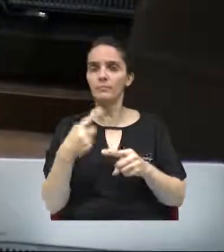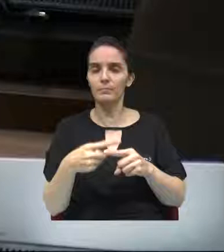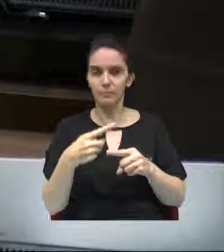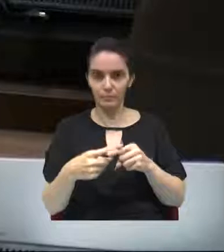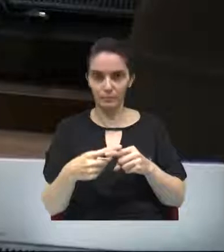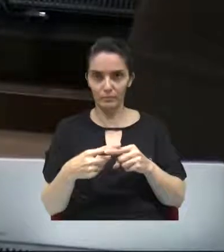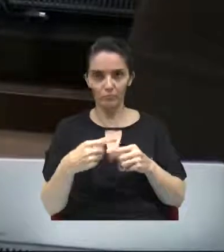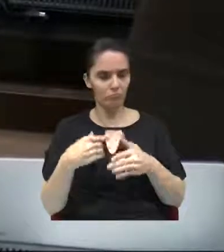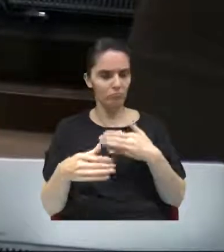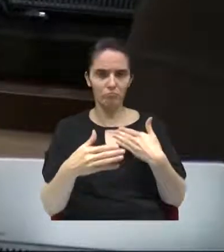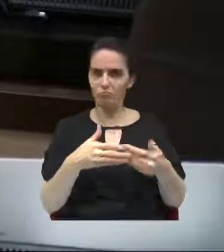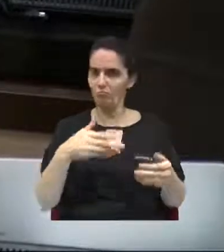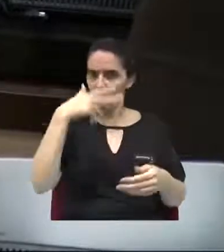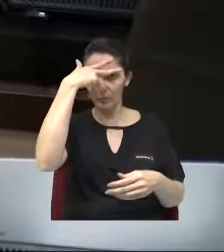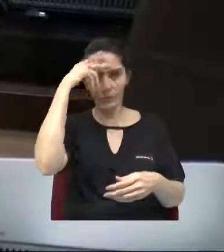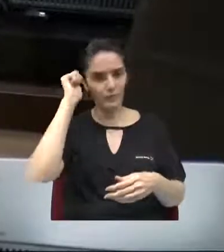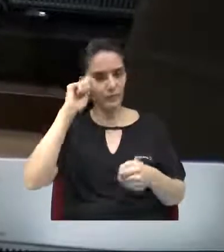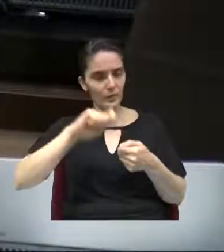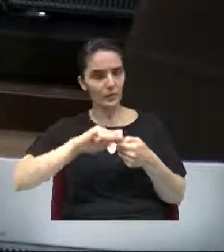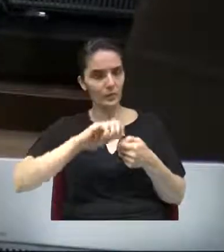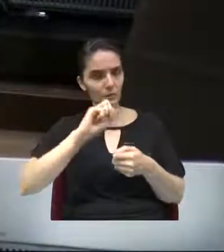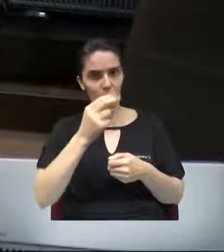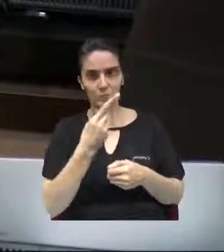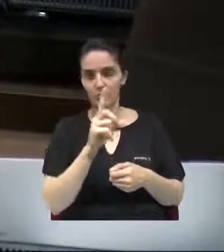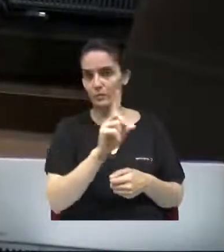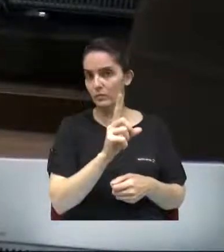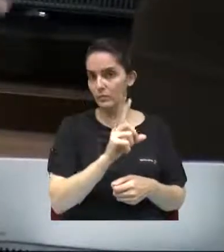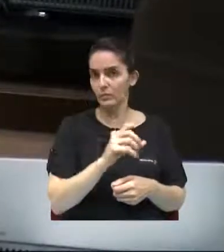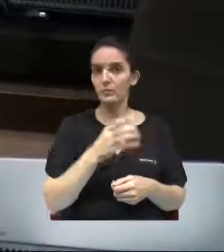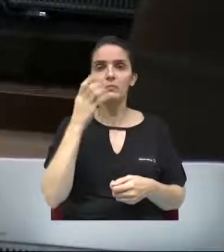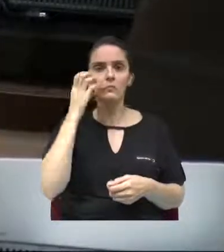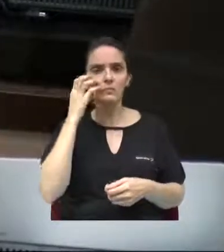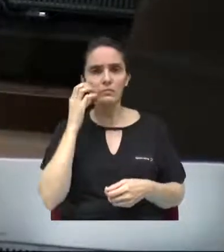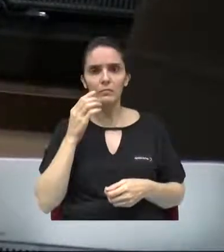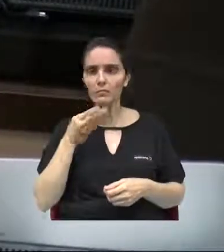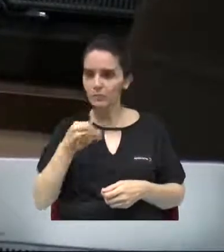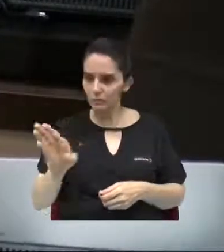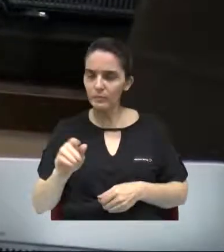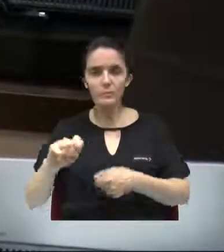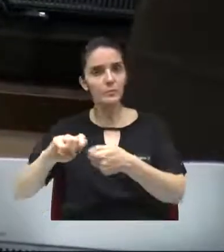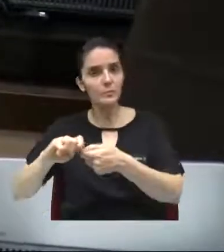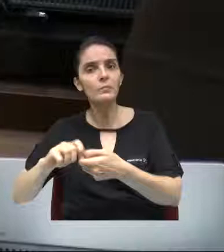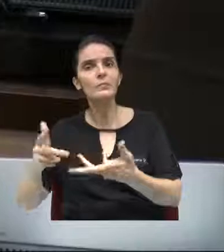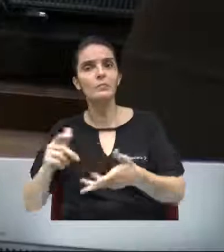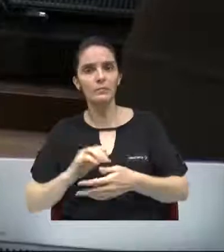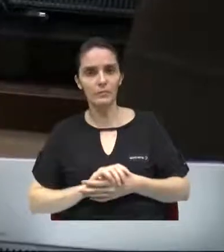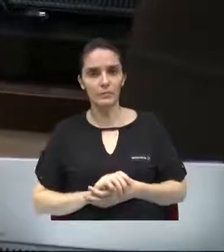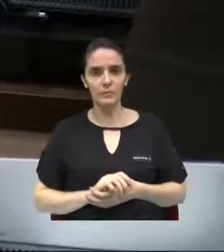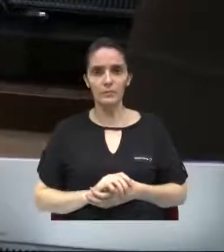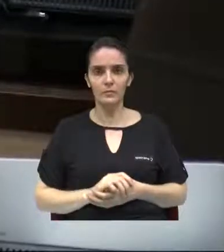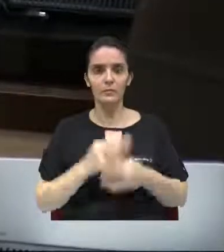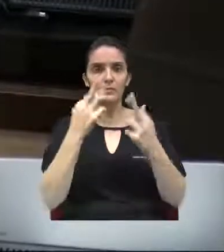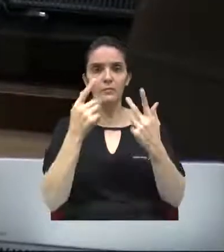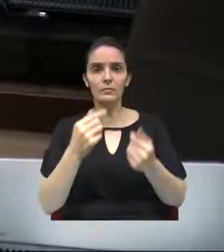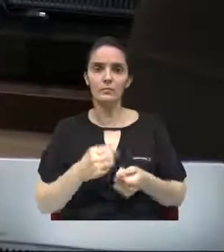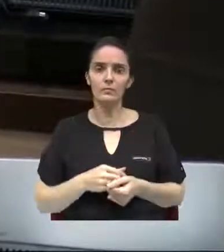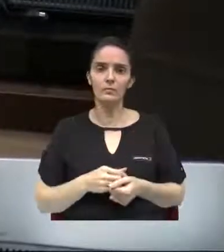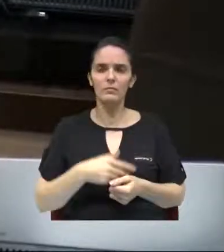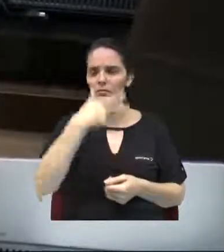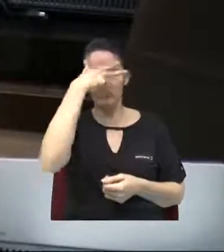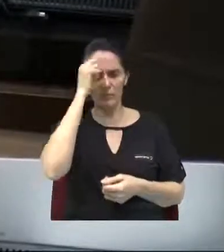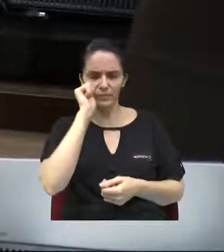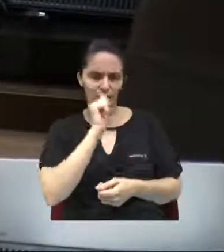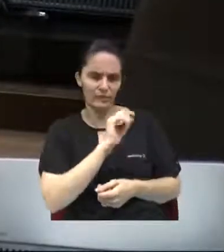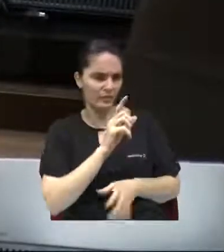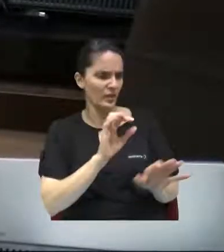do Executivo colocar em prática ou não, o senhor foi lá e colocou. É como se fosse assim, olha, já que o Executivo não